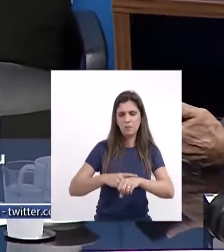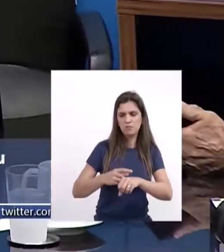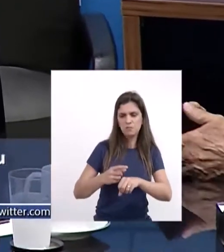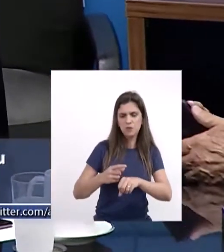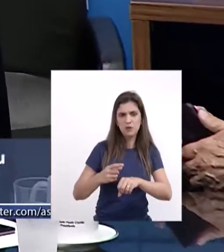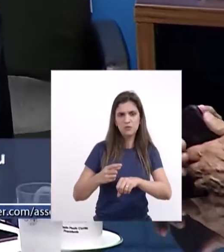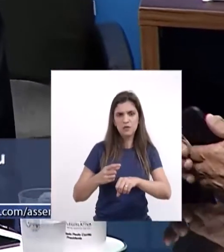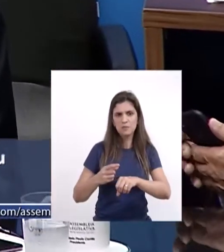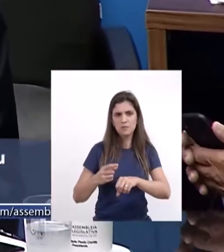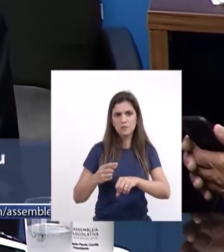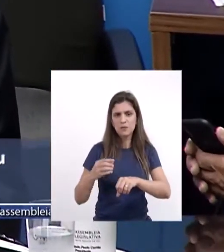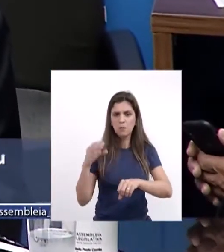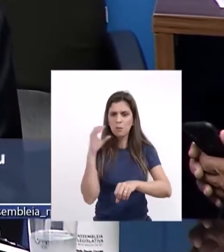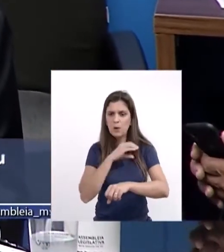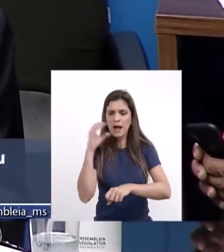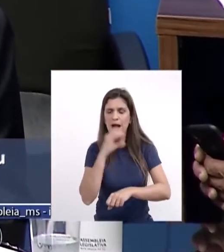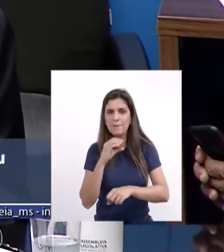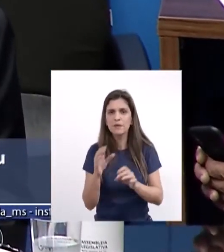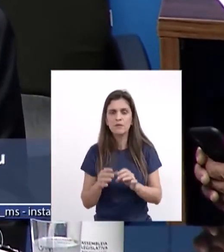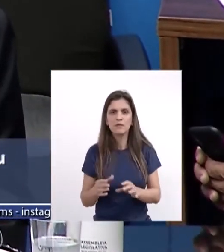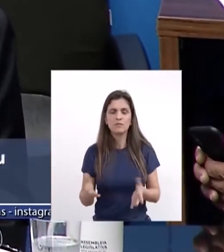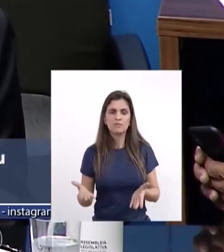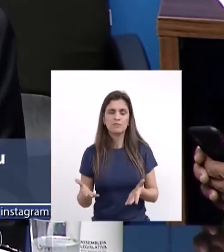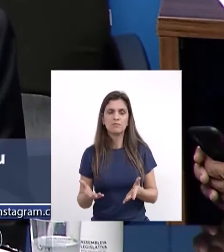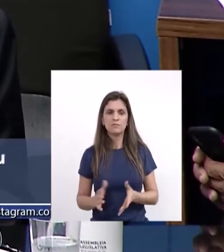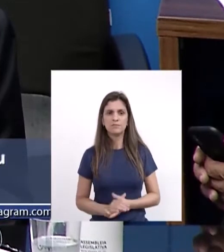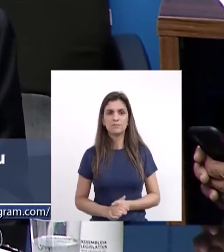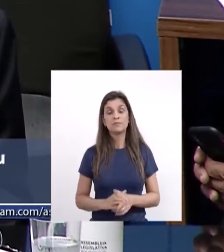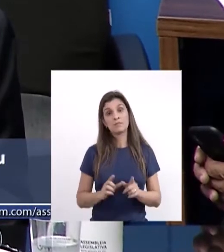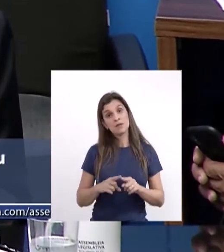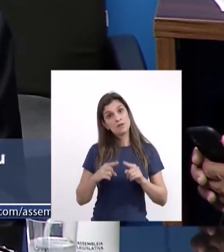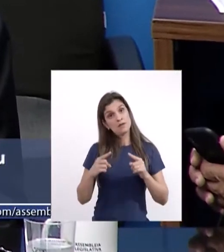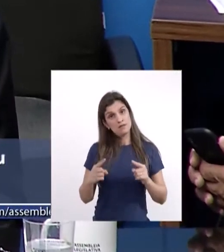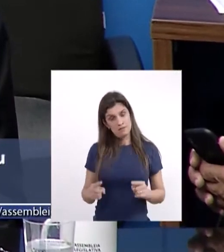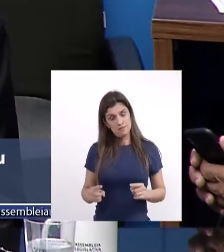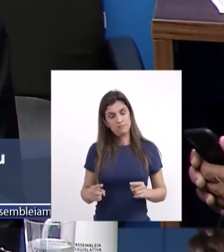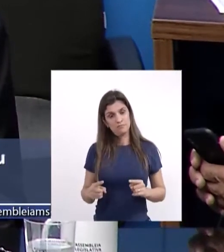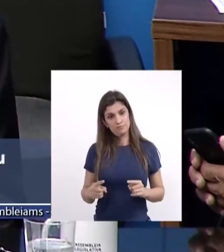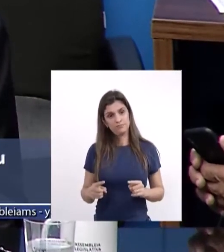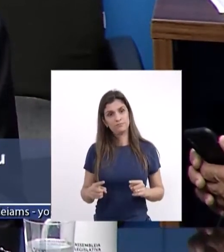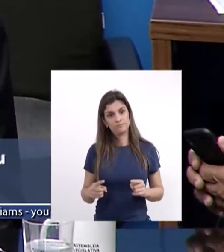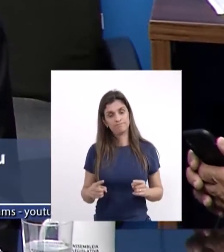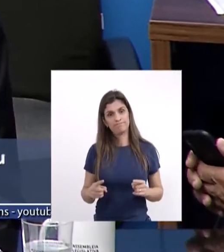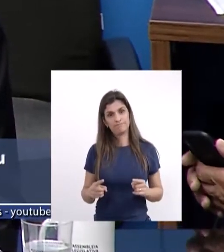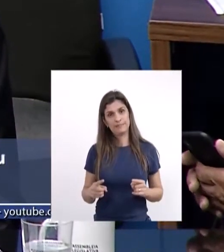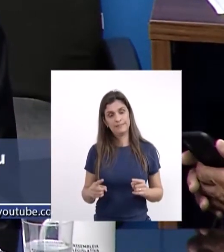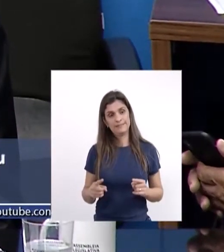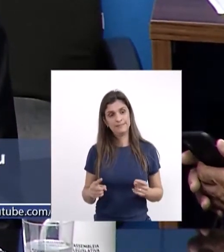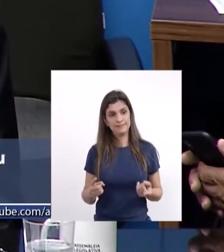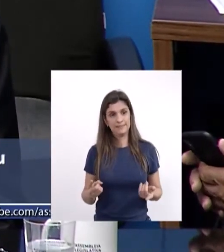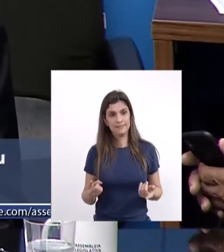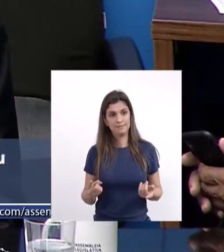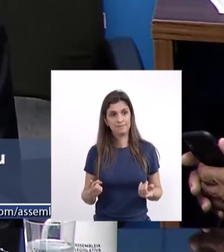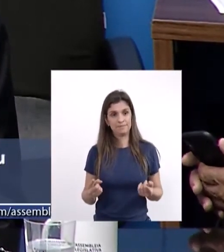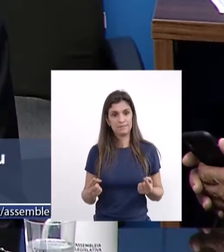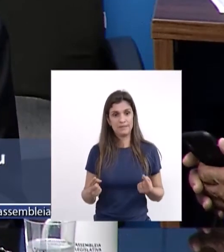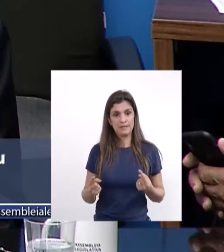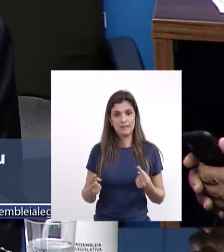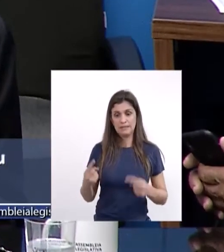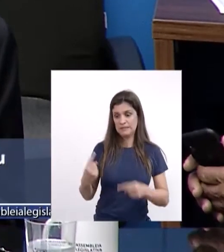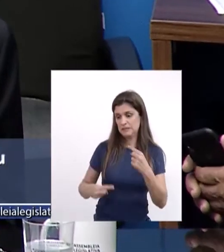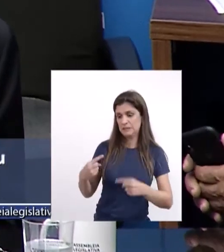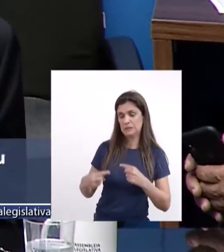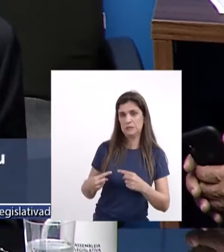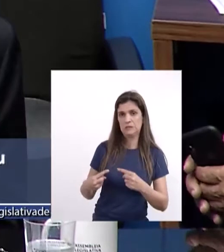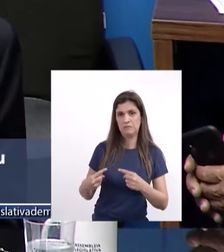um pouco mais, né? Vossa Excelência vai falar sobre o assunto. Mas entendo que faz parte do jogo. O